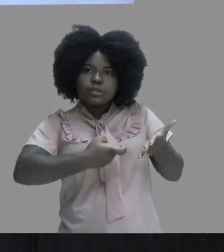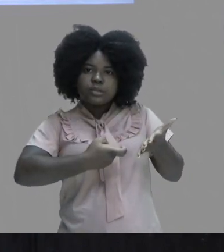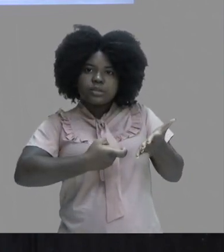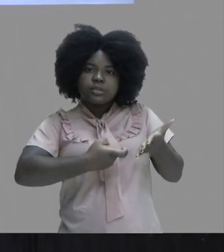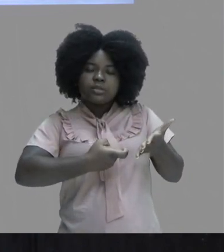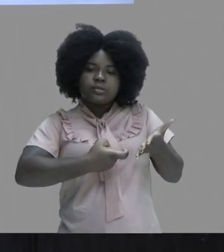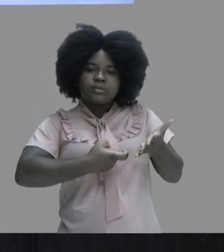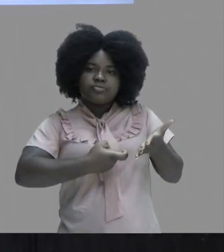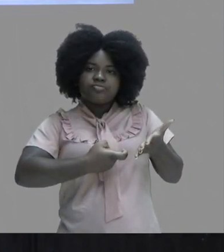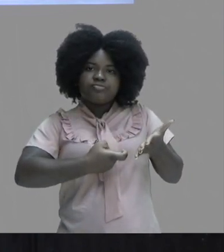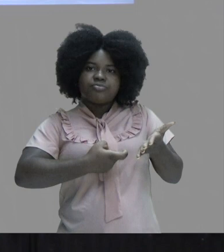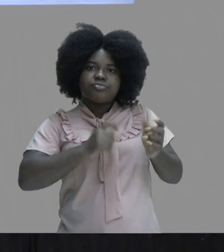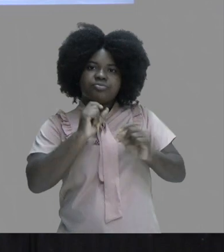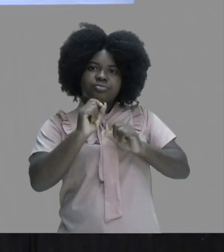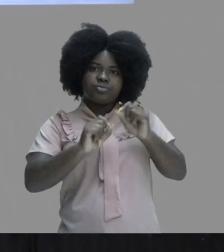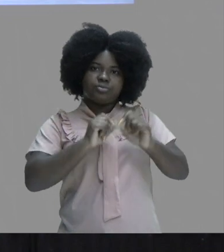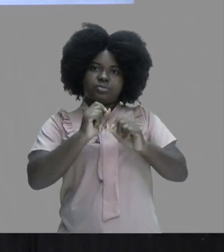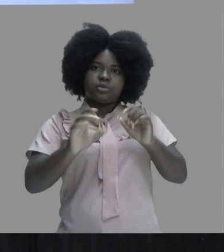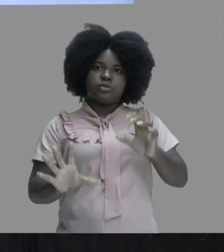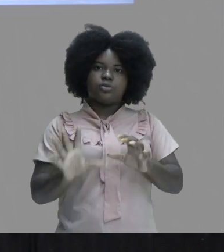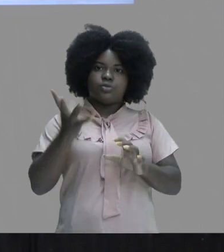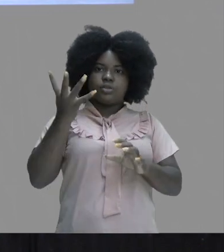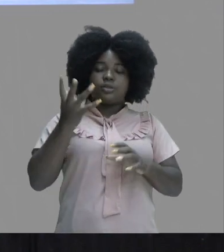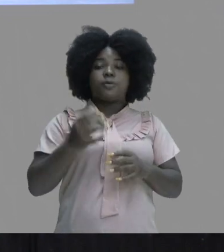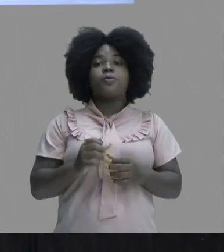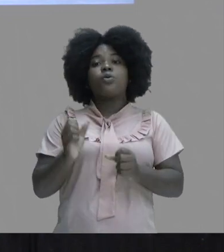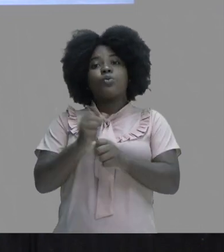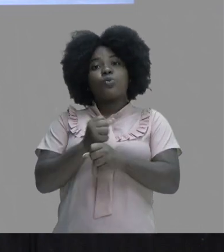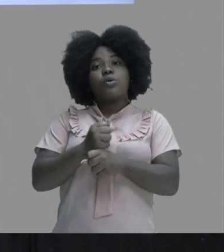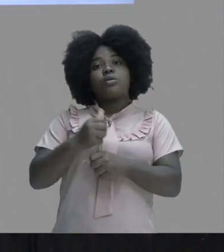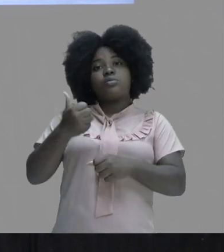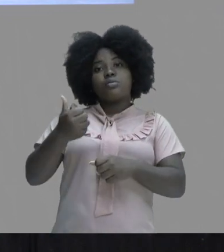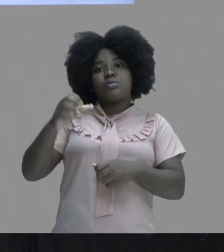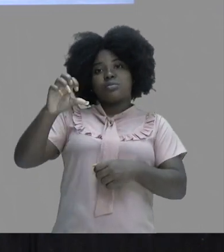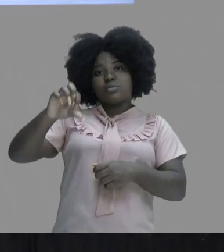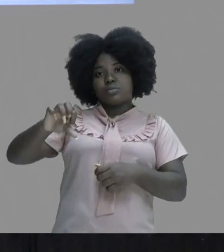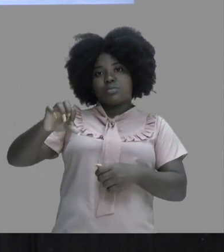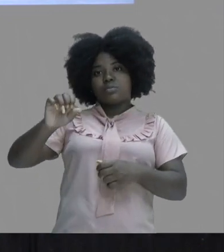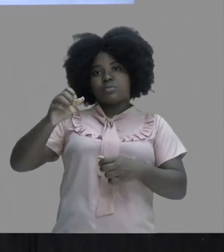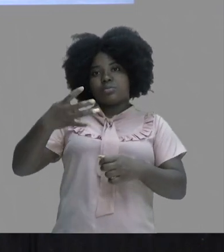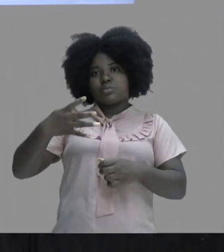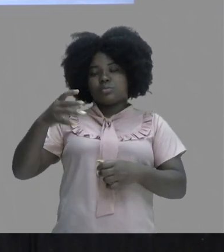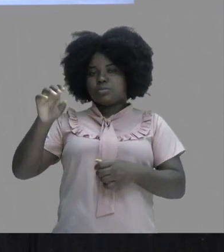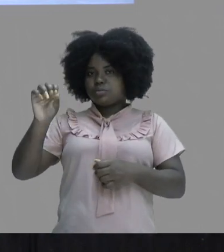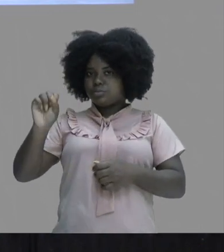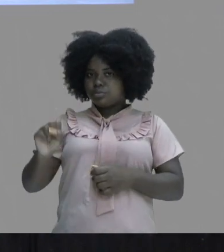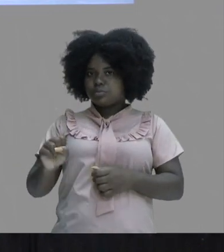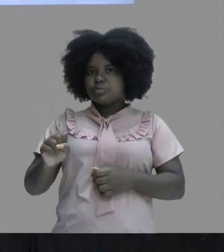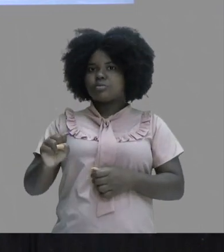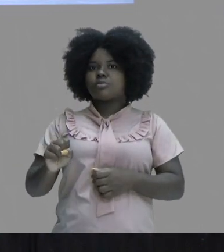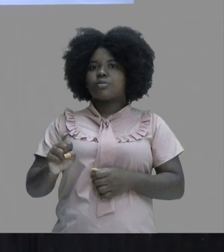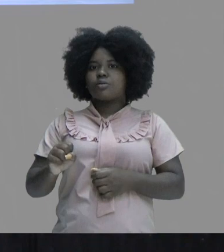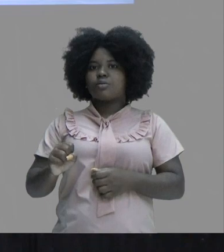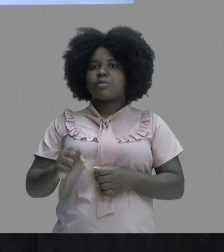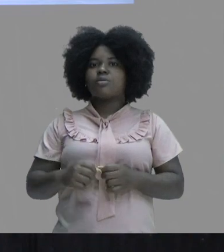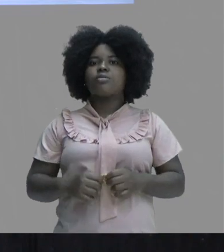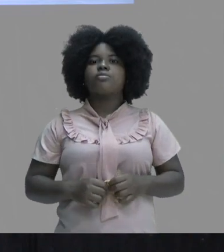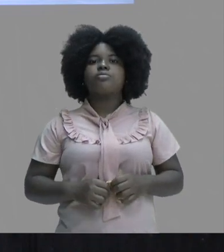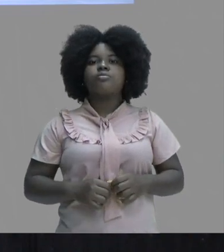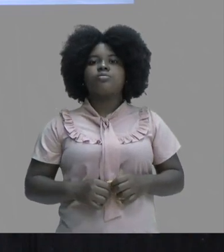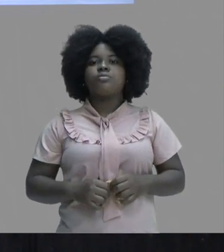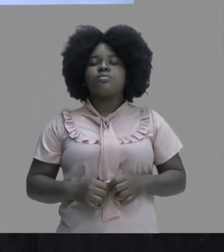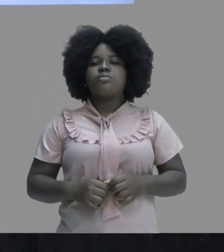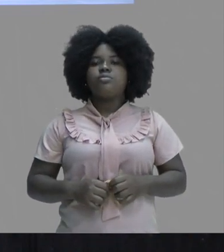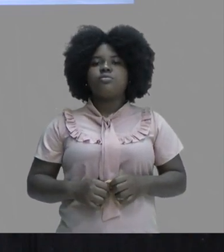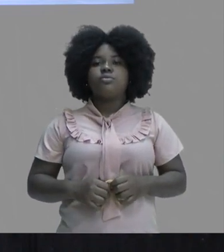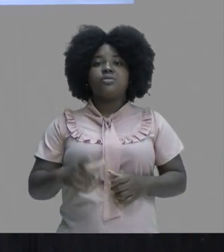dos Direitos Humanos, ela aconteceu em 1948, no dia 10 de dezembro de 1948. E